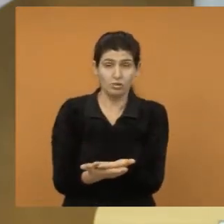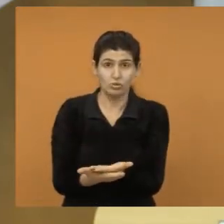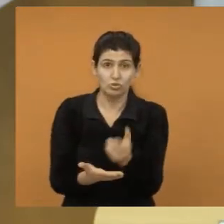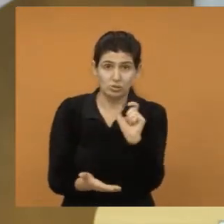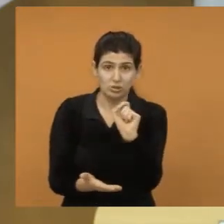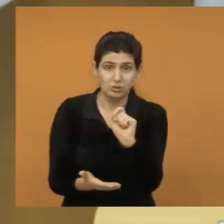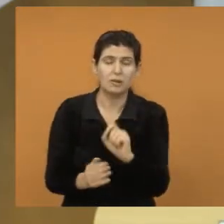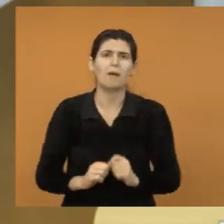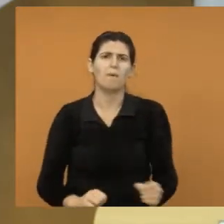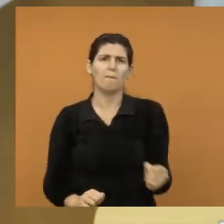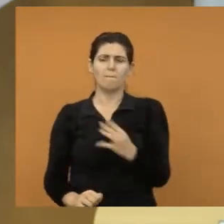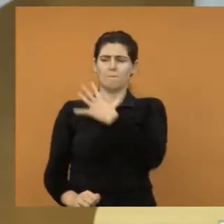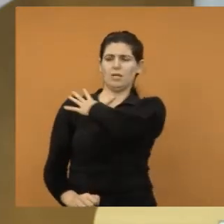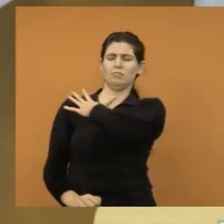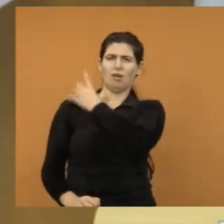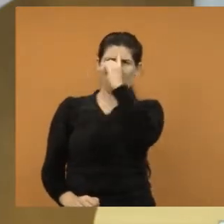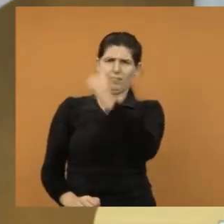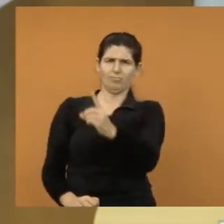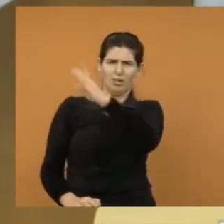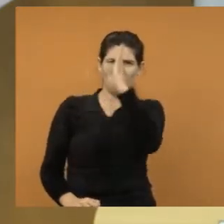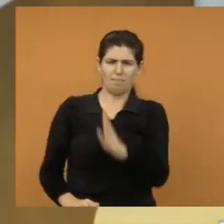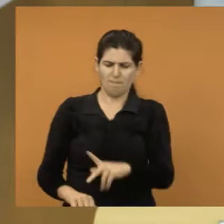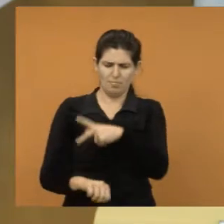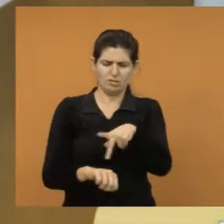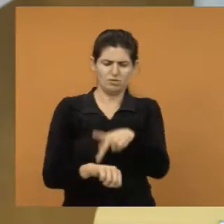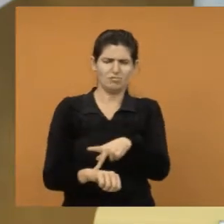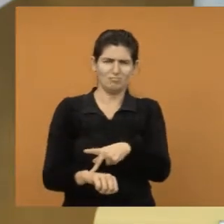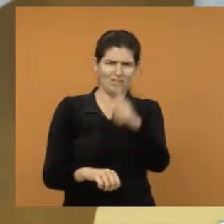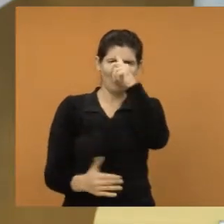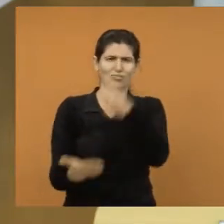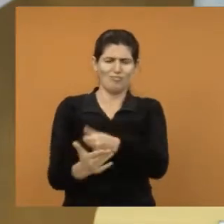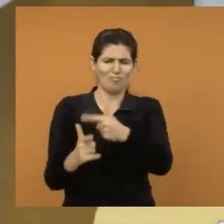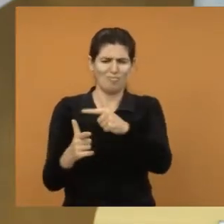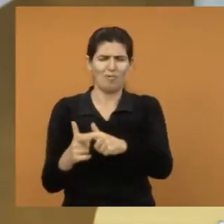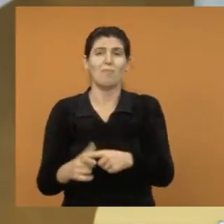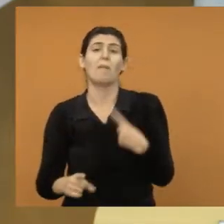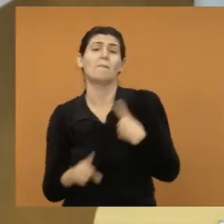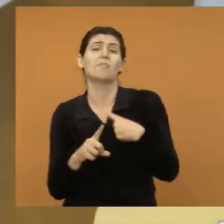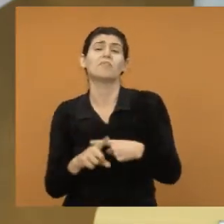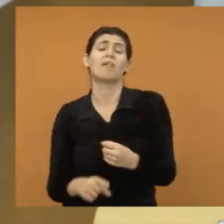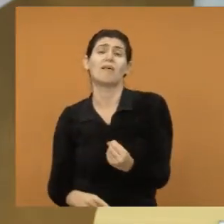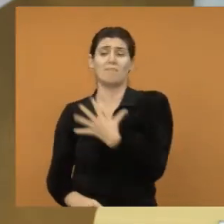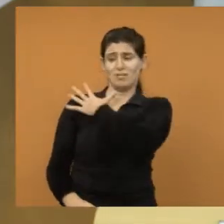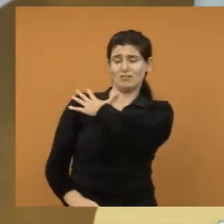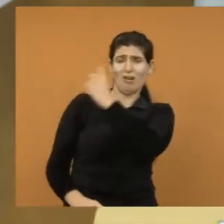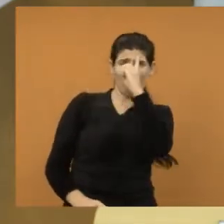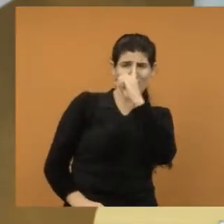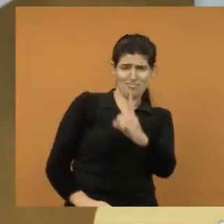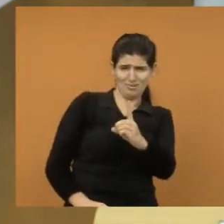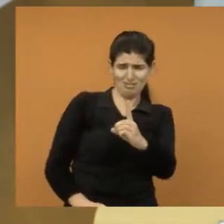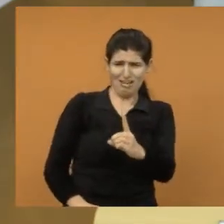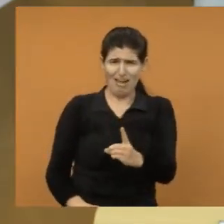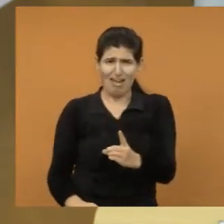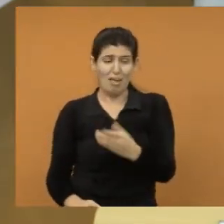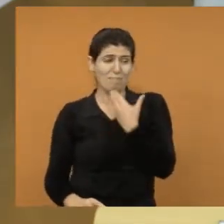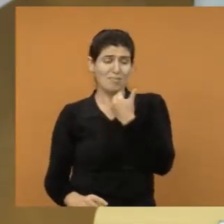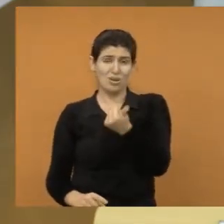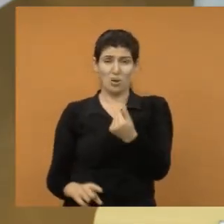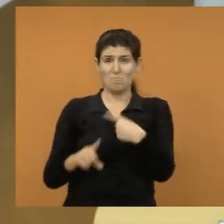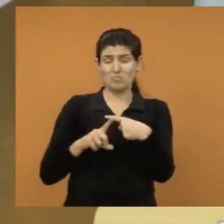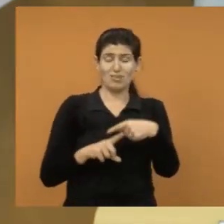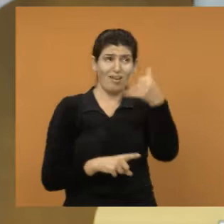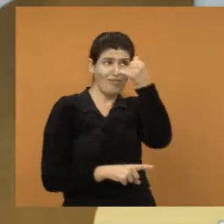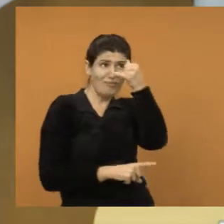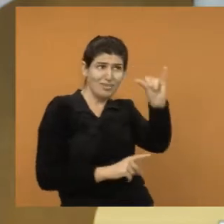a intervenção militar é que vai resolver o problema, porque a intervenção militar vai possibilitar que não haja